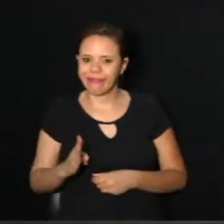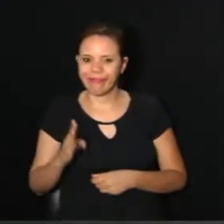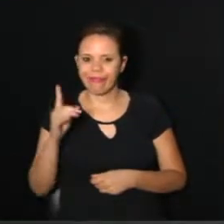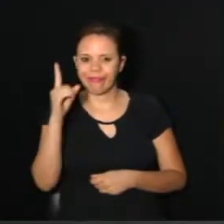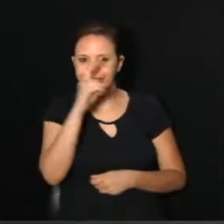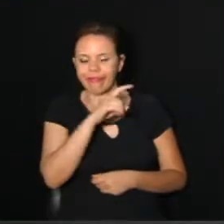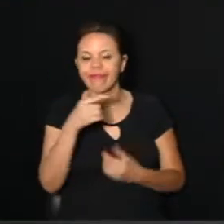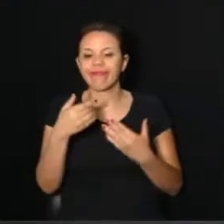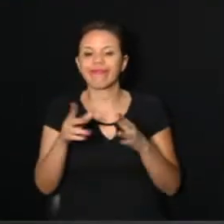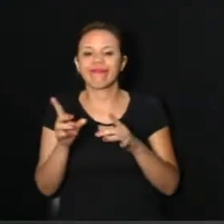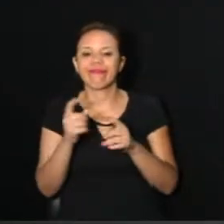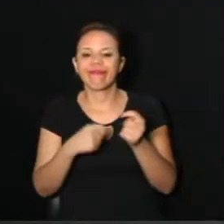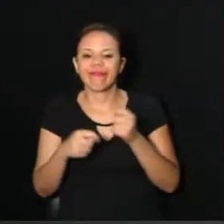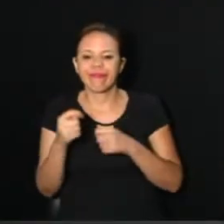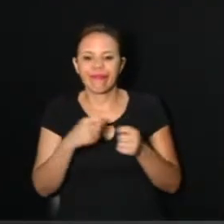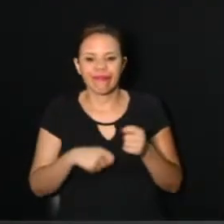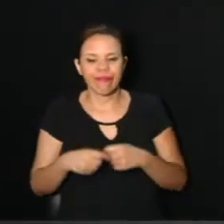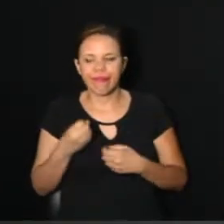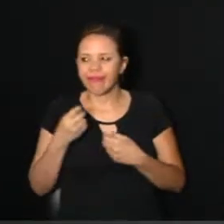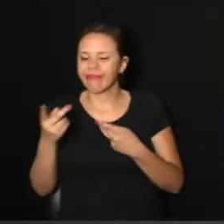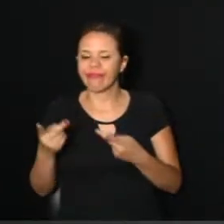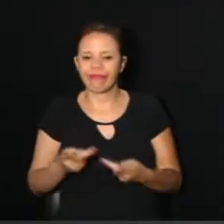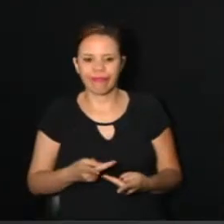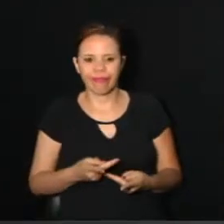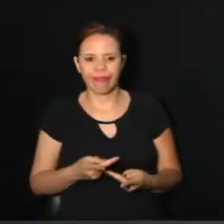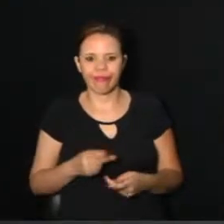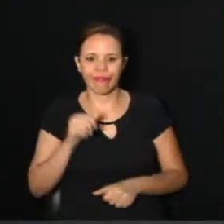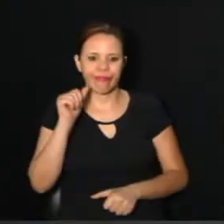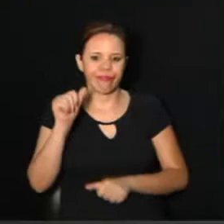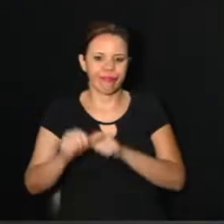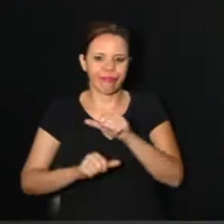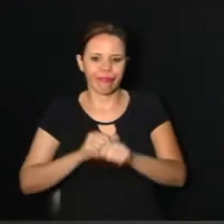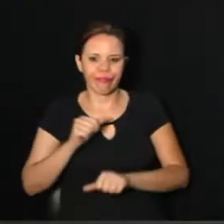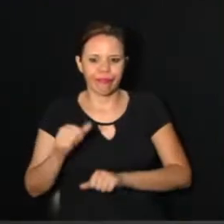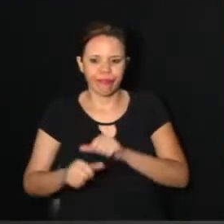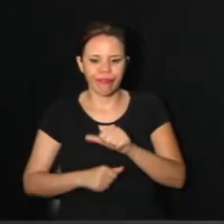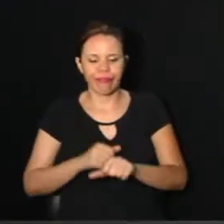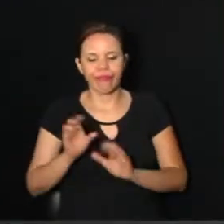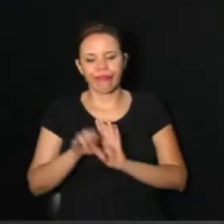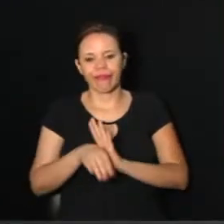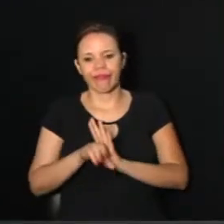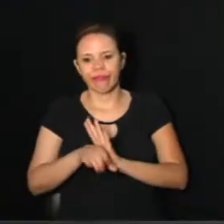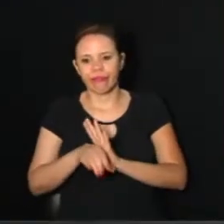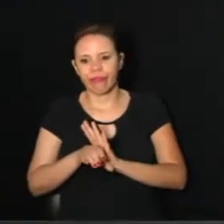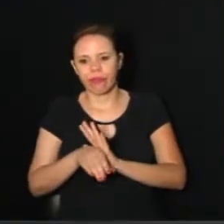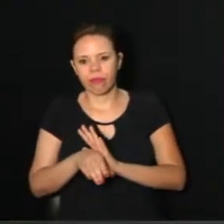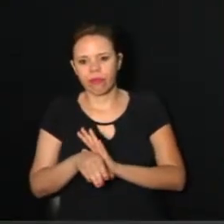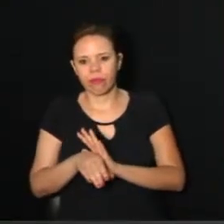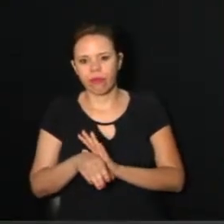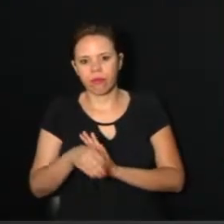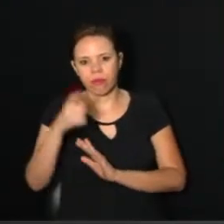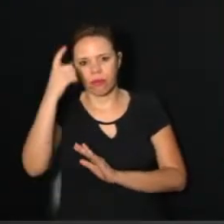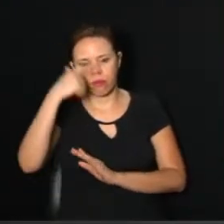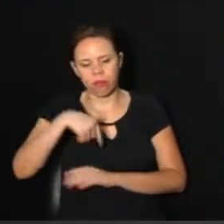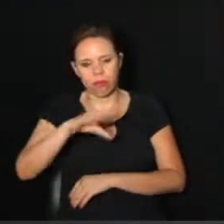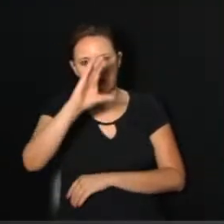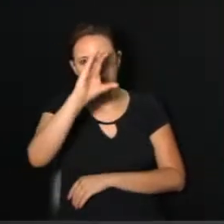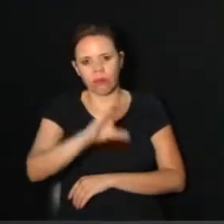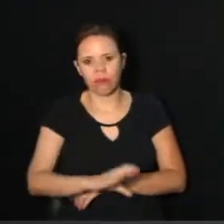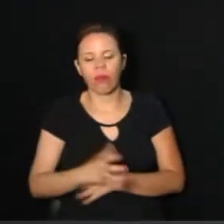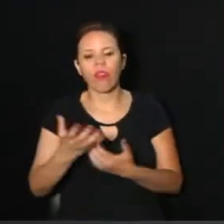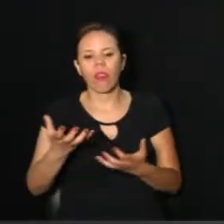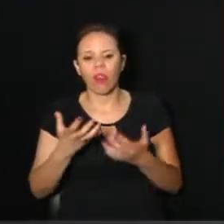essa liberdade econômica seja bem-vinda para mudar todo esse conceito. Eu sou uma cidadã que